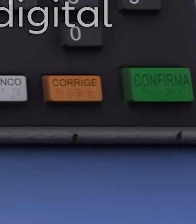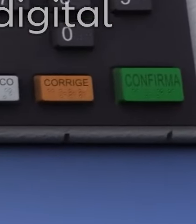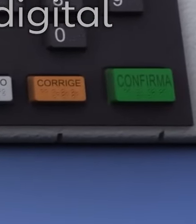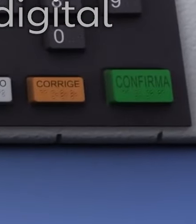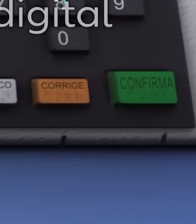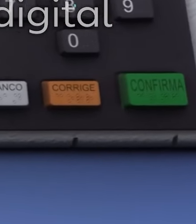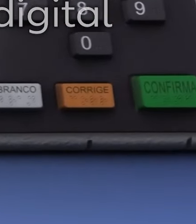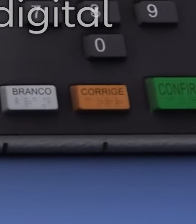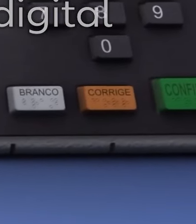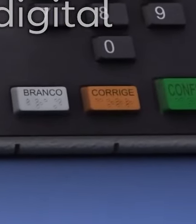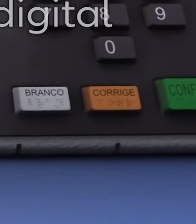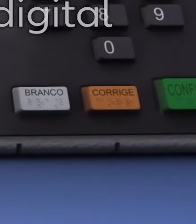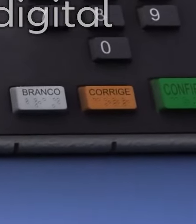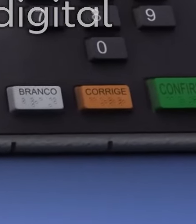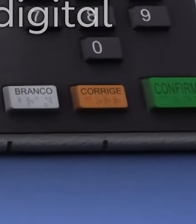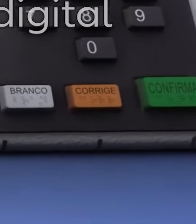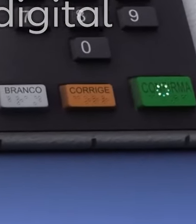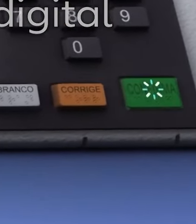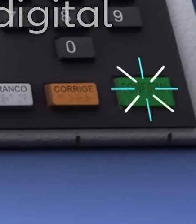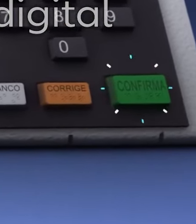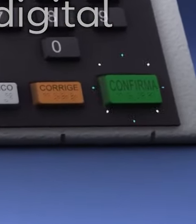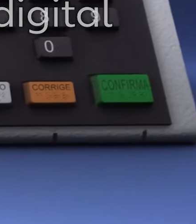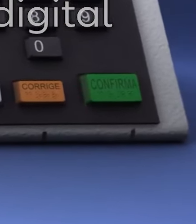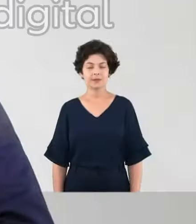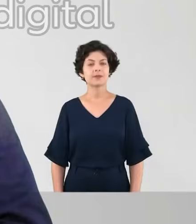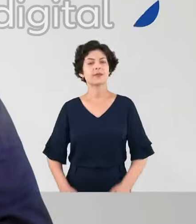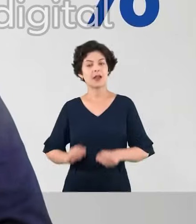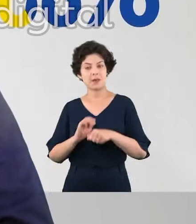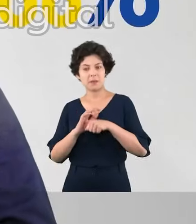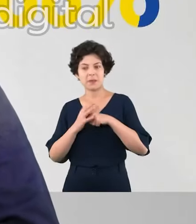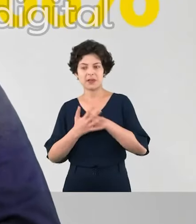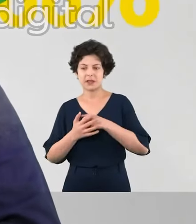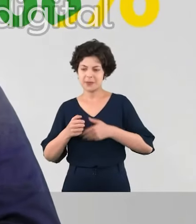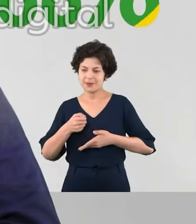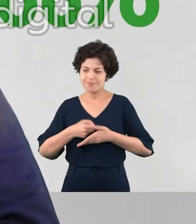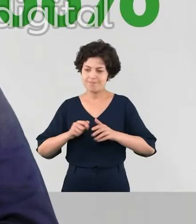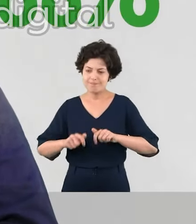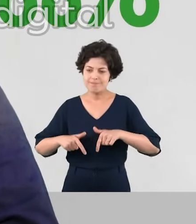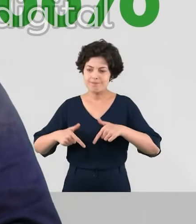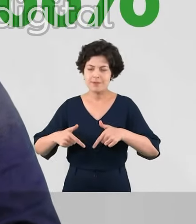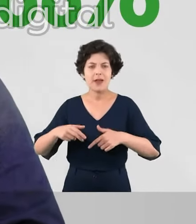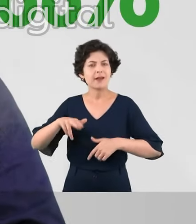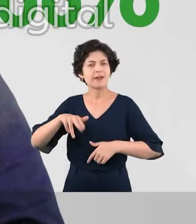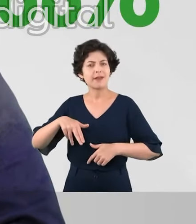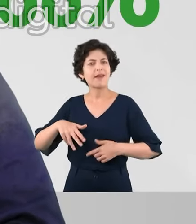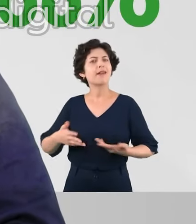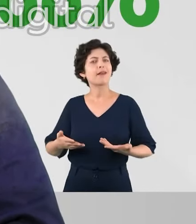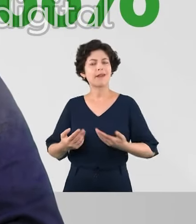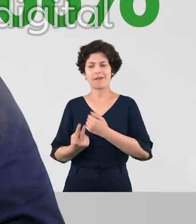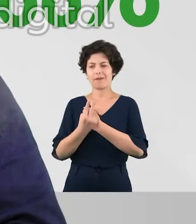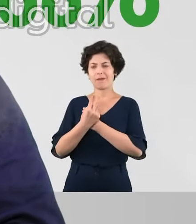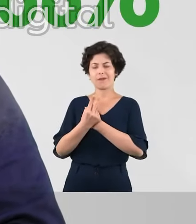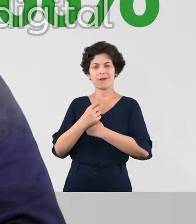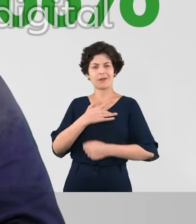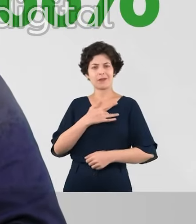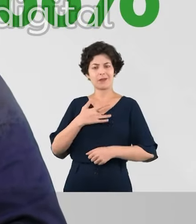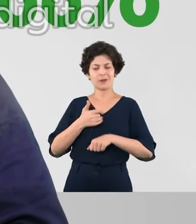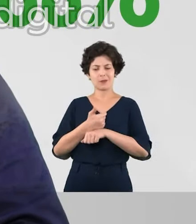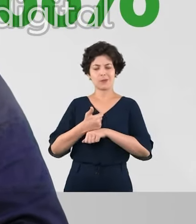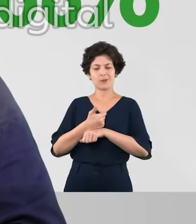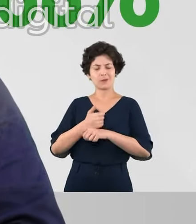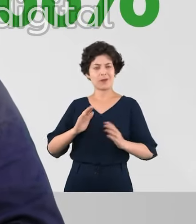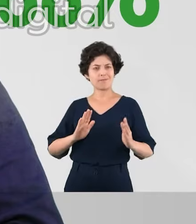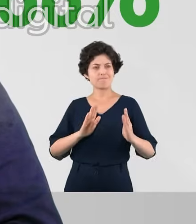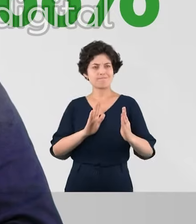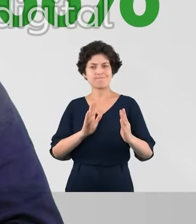Para prefeito, vote Ricardo Nunes, 15. Enfrentamos a pandemia, mas quem cuida de nós? Os profissionais da saúde